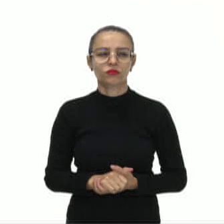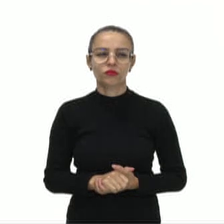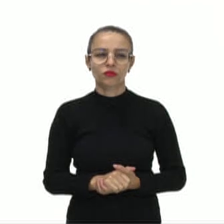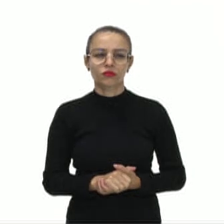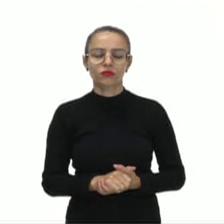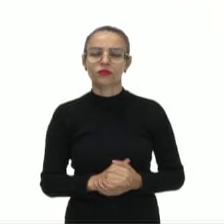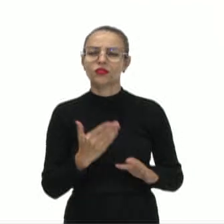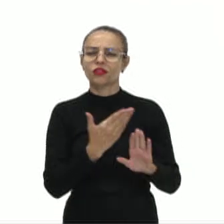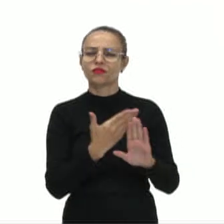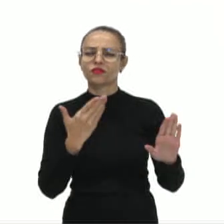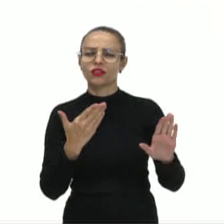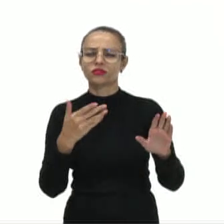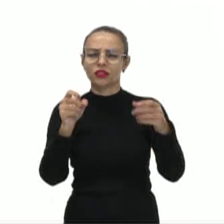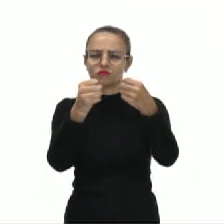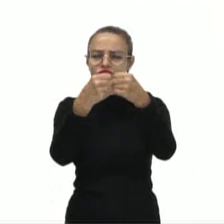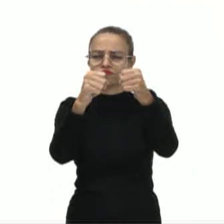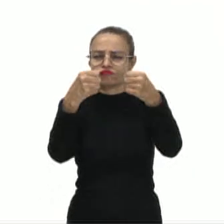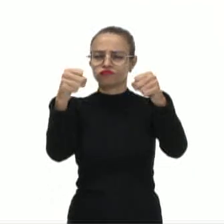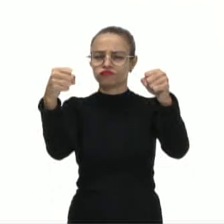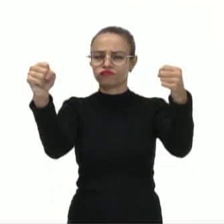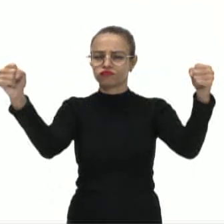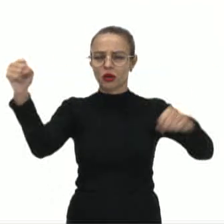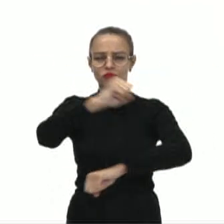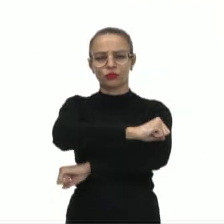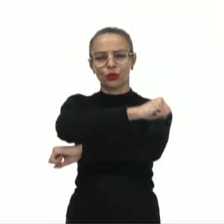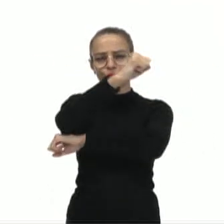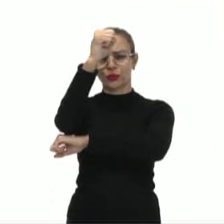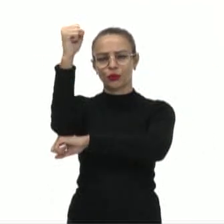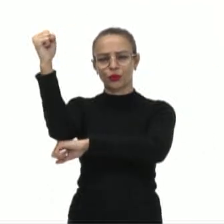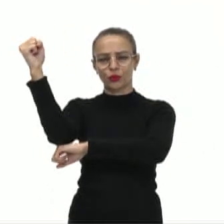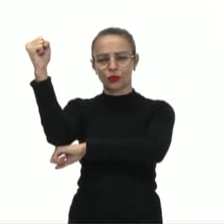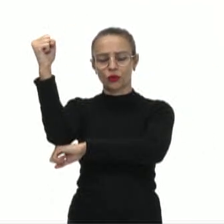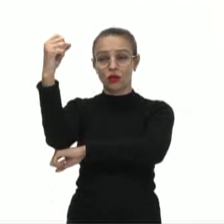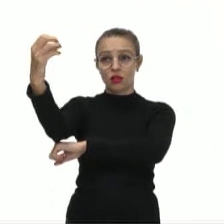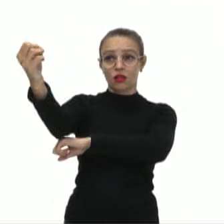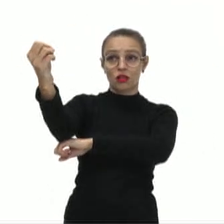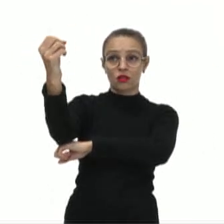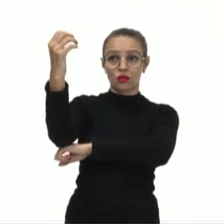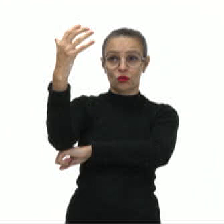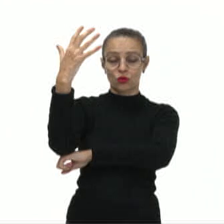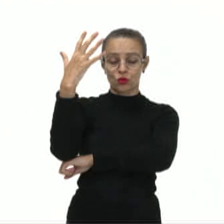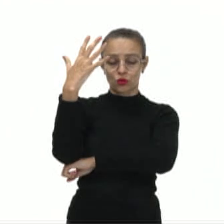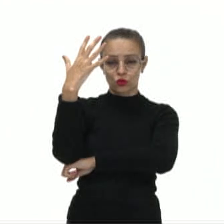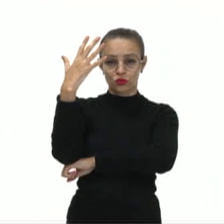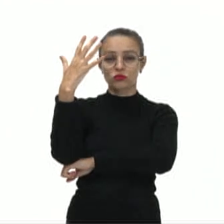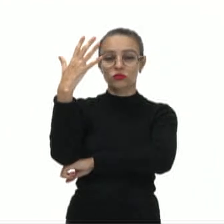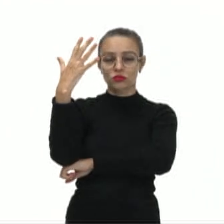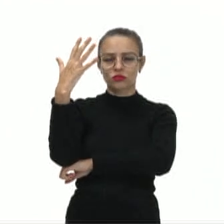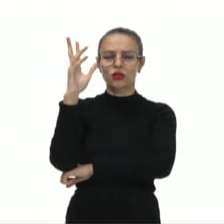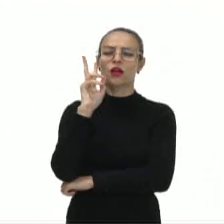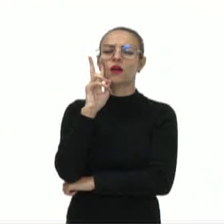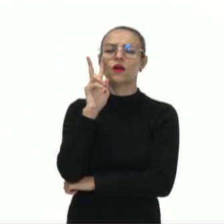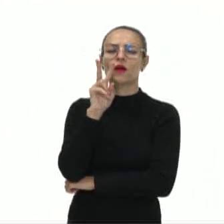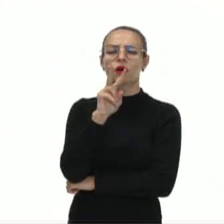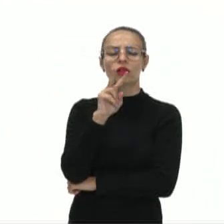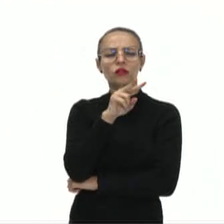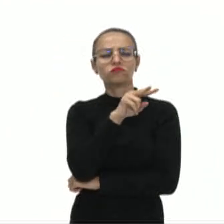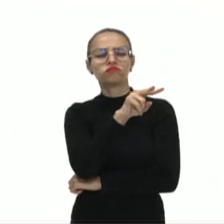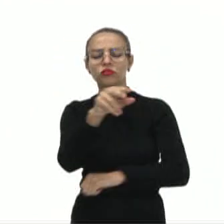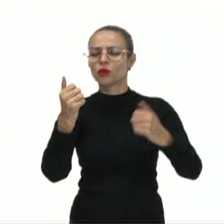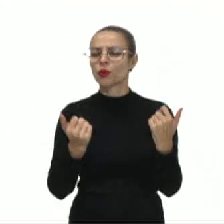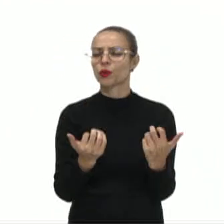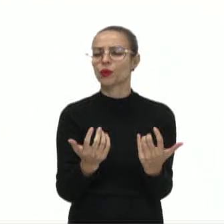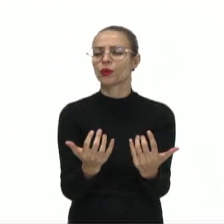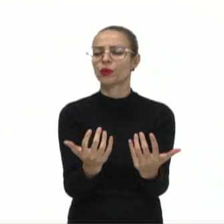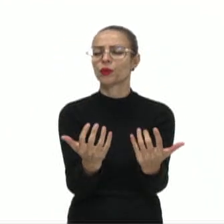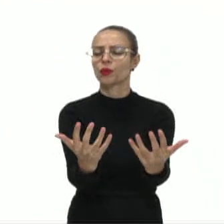nas janelas a cortina breve, que menos que a luz a vista só proscreve. Olhai o vasto campo como